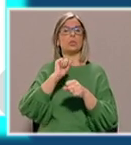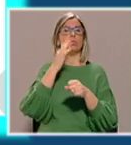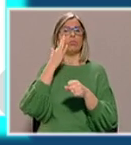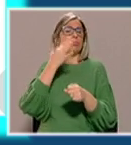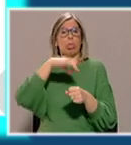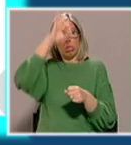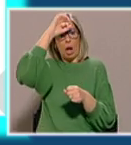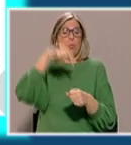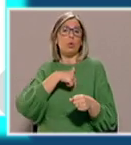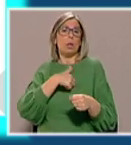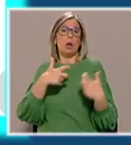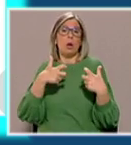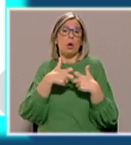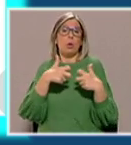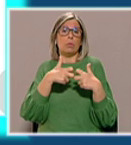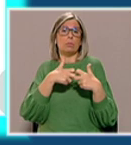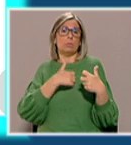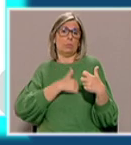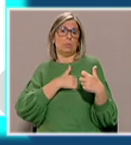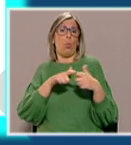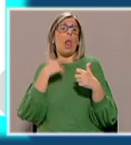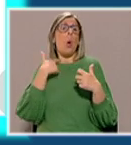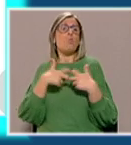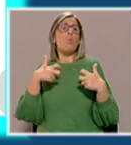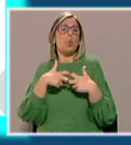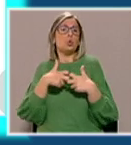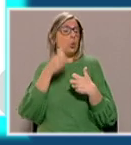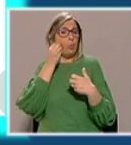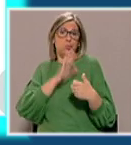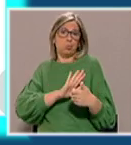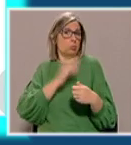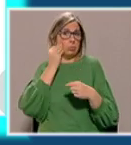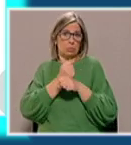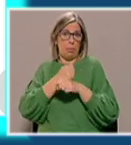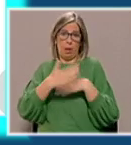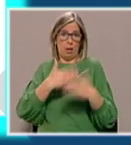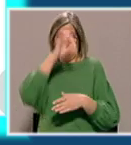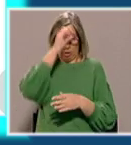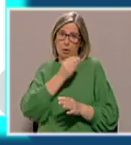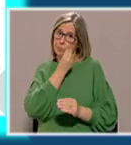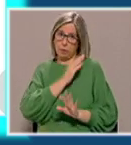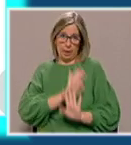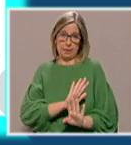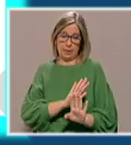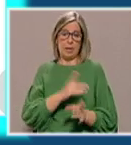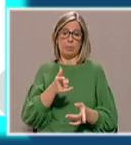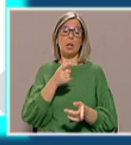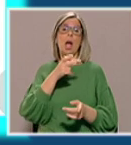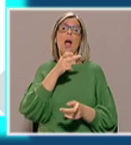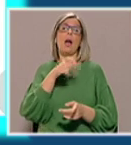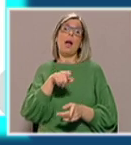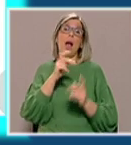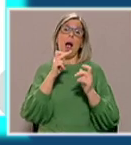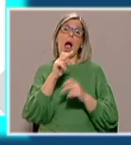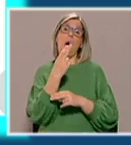Não, isso não acontece, como é óbvio. As aurículas enchem-se então de sangue, as válvulas auriculoventriculares vão se abrir para o sangue passar